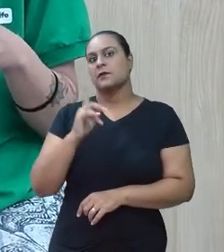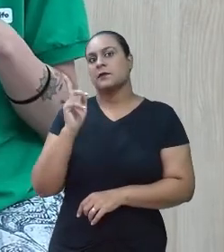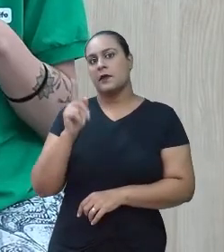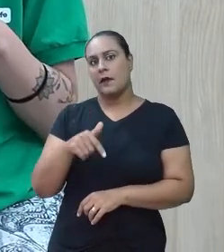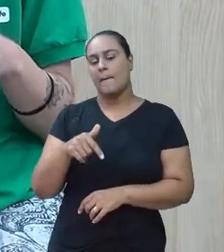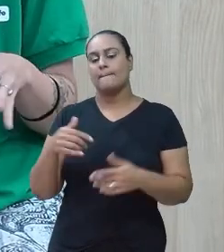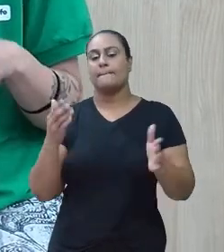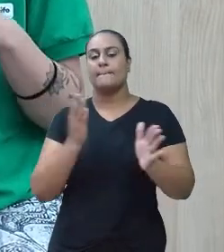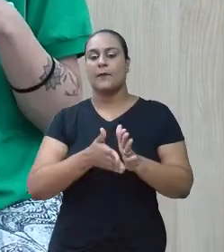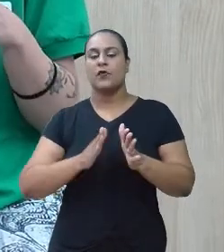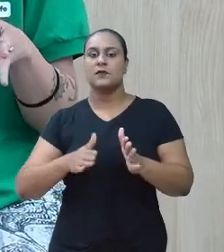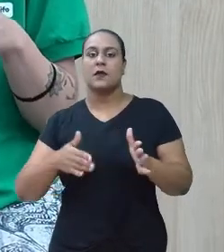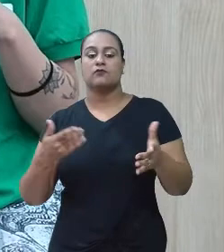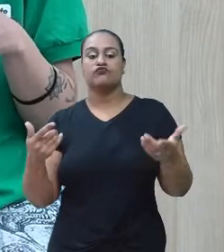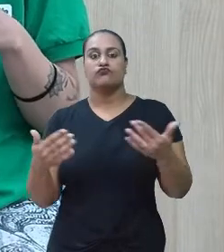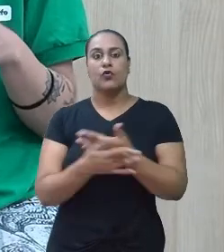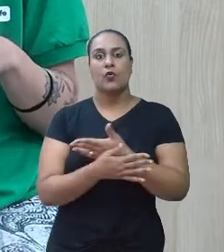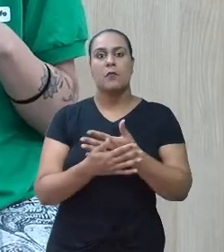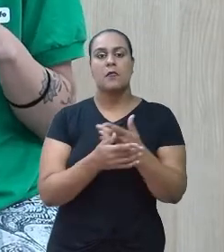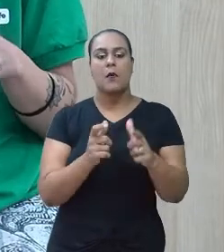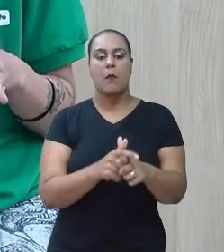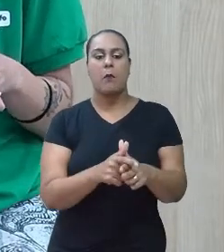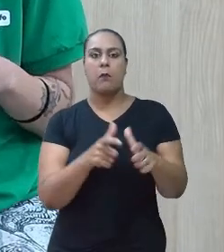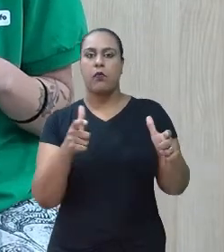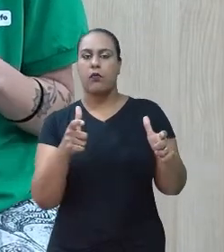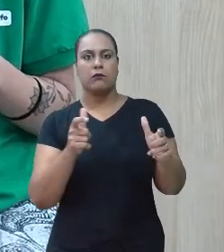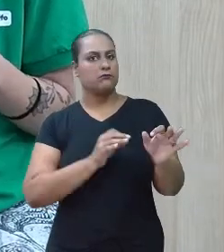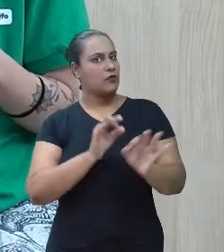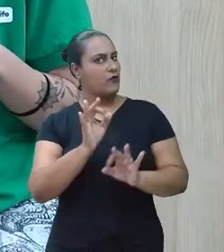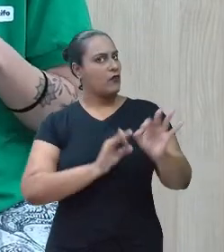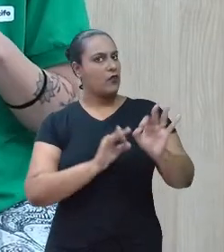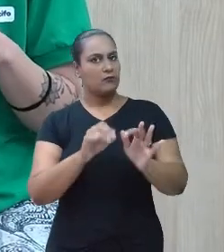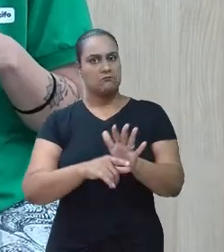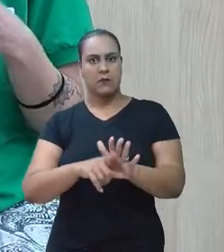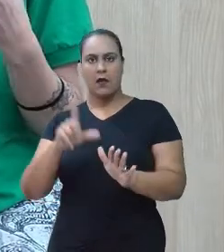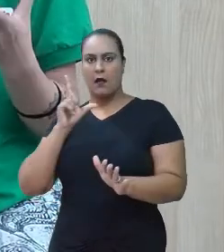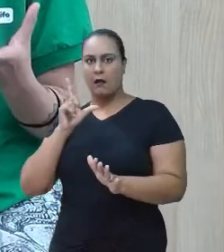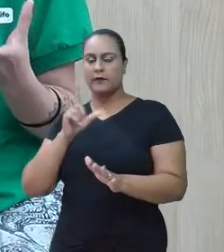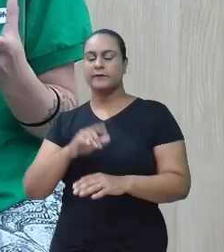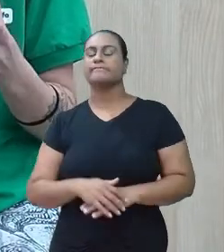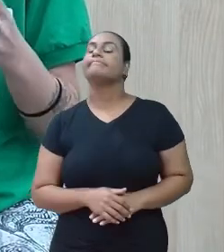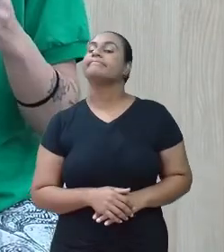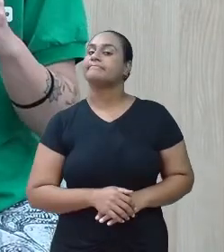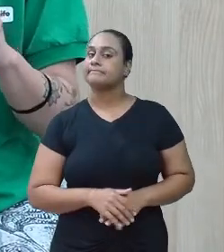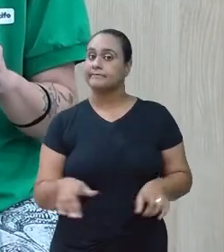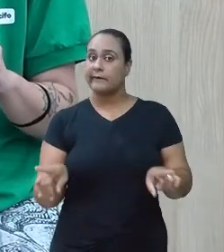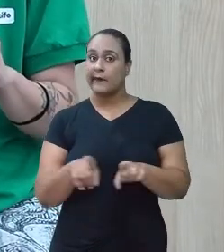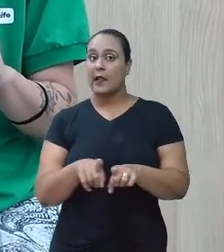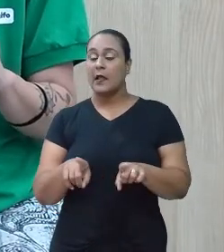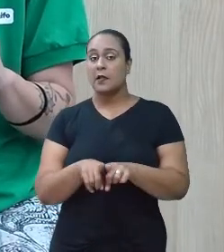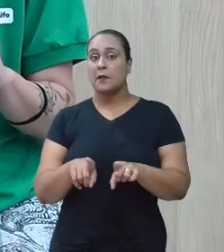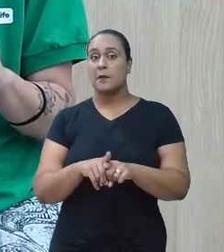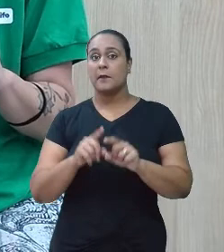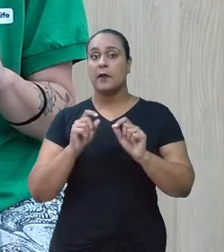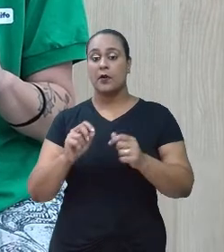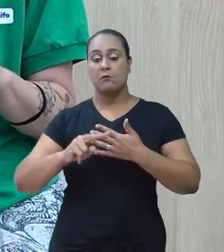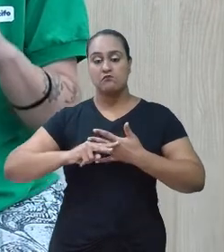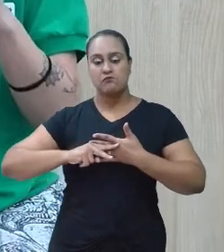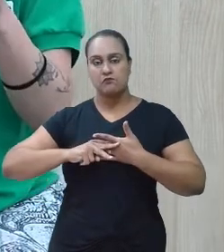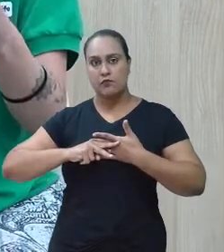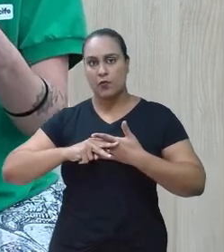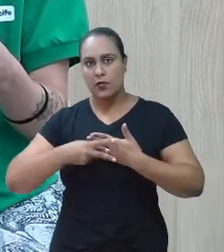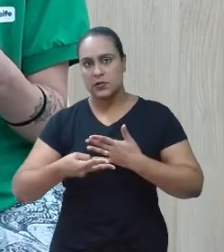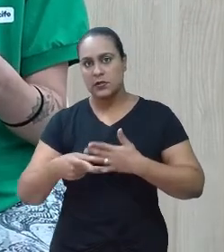de urbanização aí que deu de uma forma não muito planejada e que a gente também, como consequência,